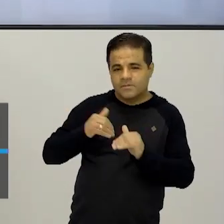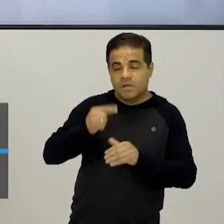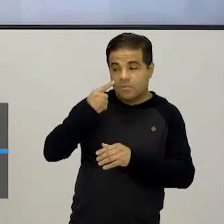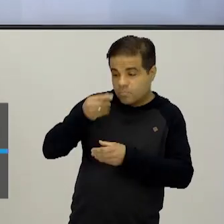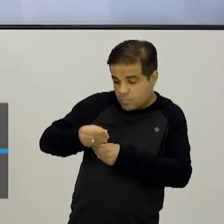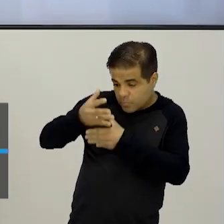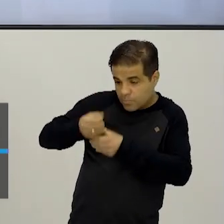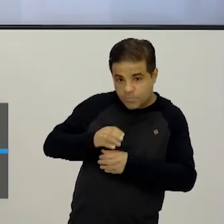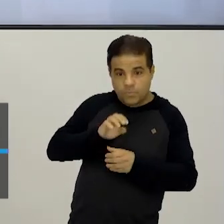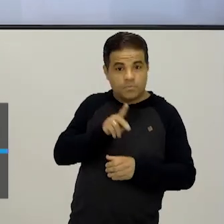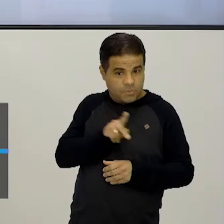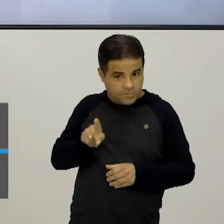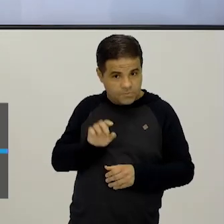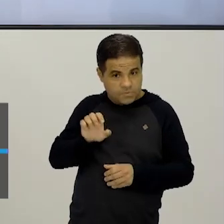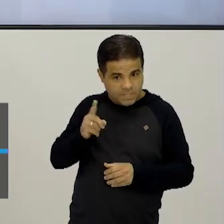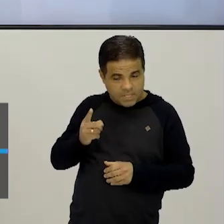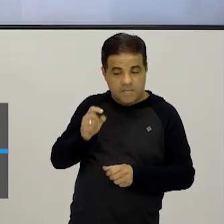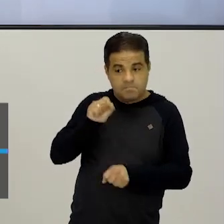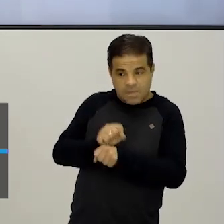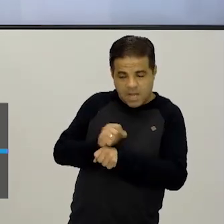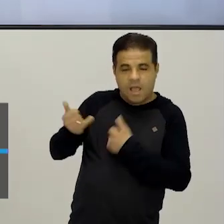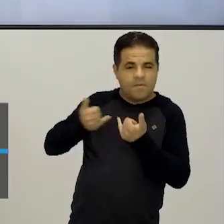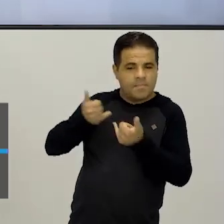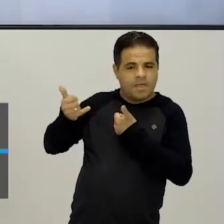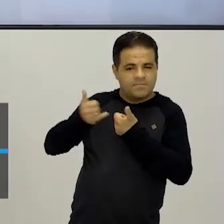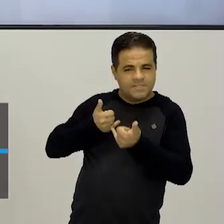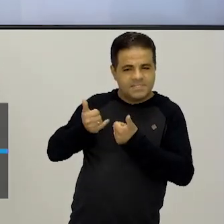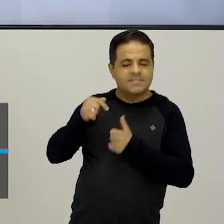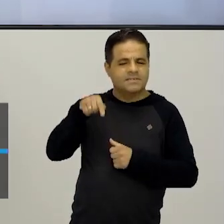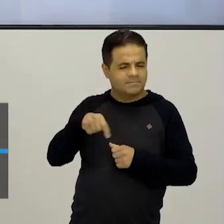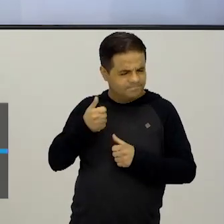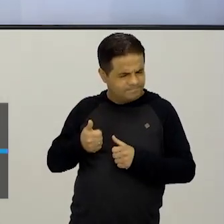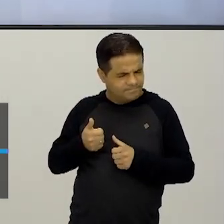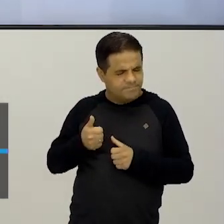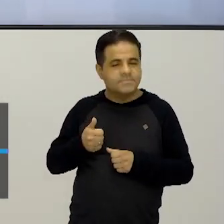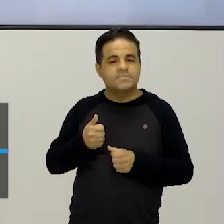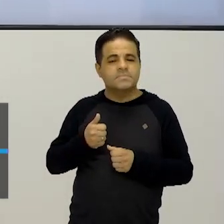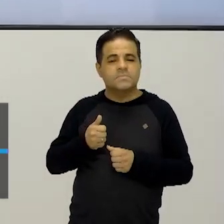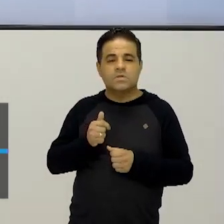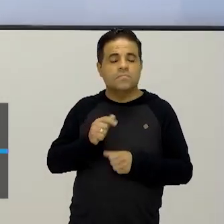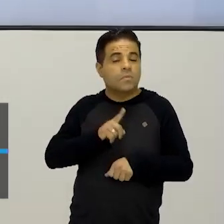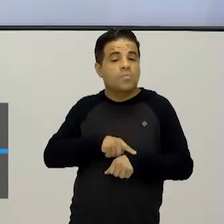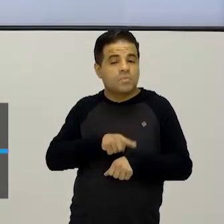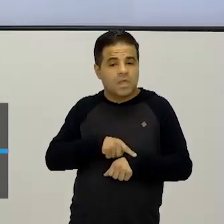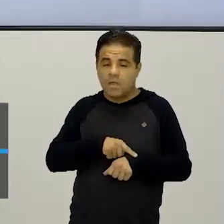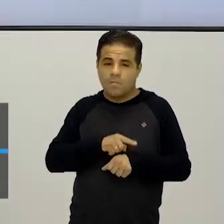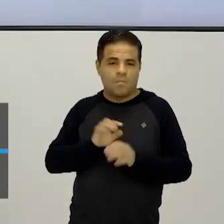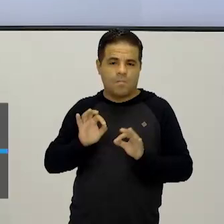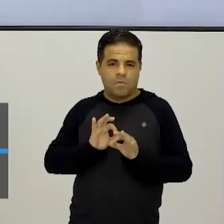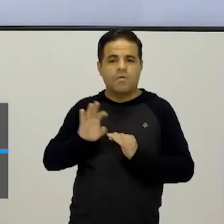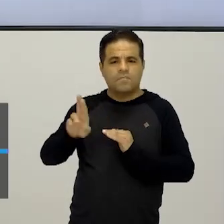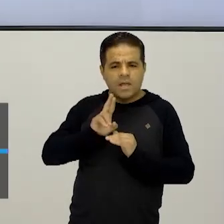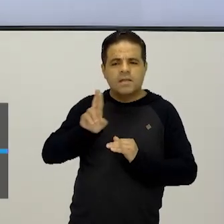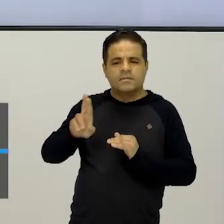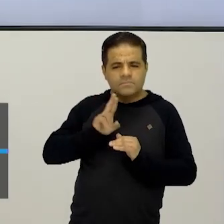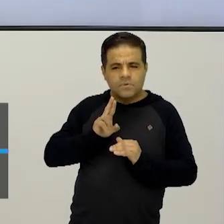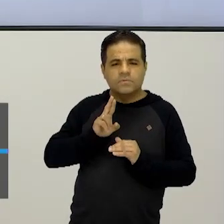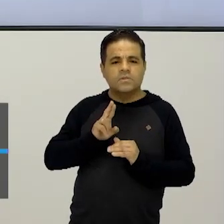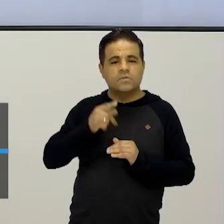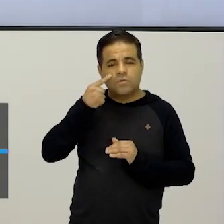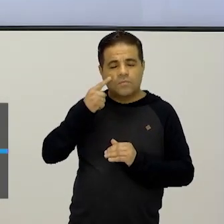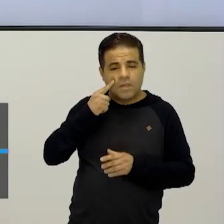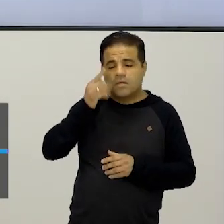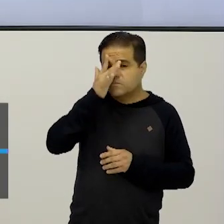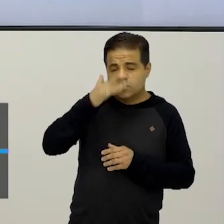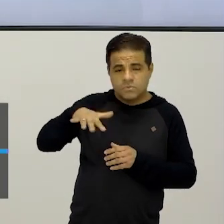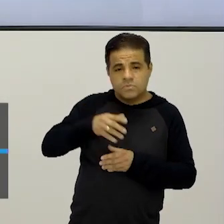subindo, o Ed vai parar e vai me falar aqui o que está rolando, tá? Então, não vai ter um tempo específico para isso, vai respondendo aí. Estou vendo aqui o